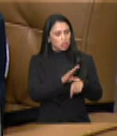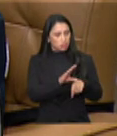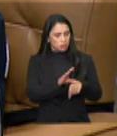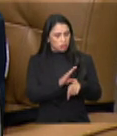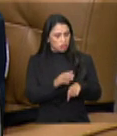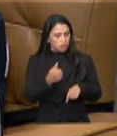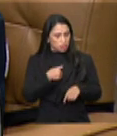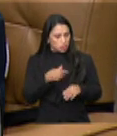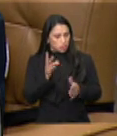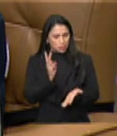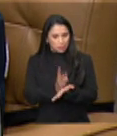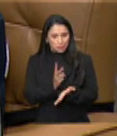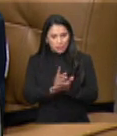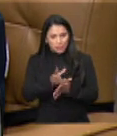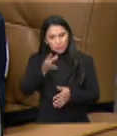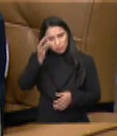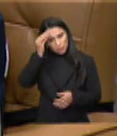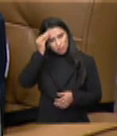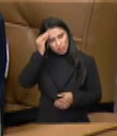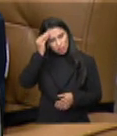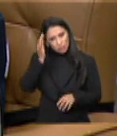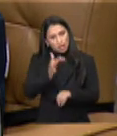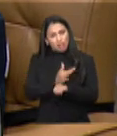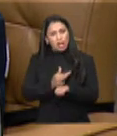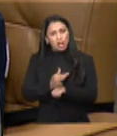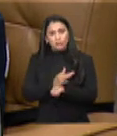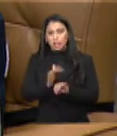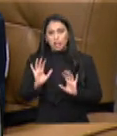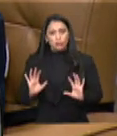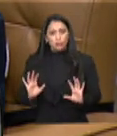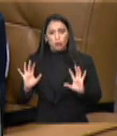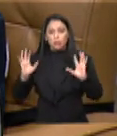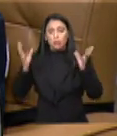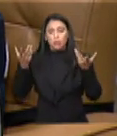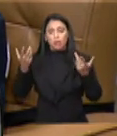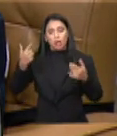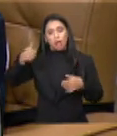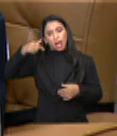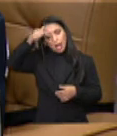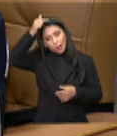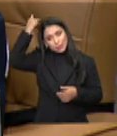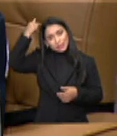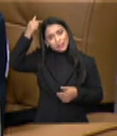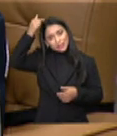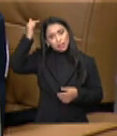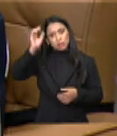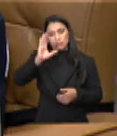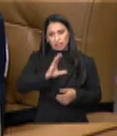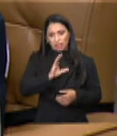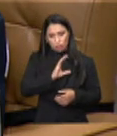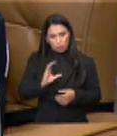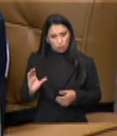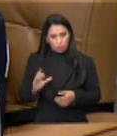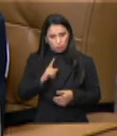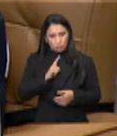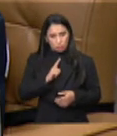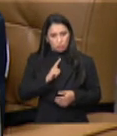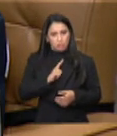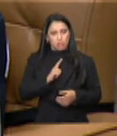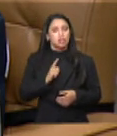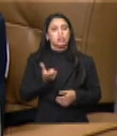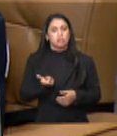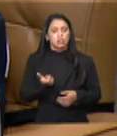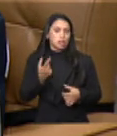mesmo entendimento, senhor presidente, que se aplica aos feriados em comemoração aos santos padroeiros das cidades, sempre em conformidade